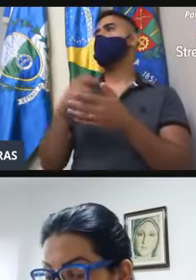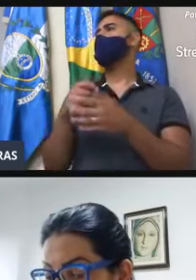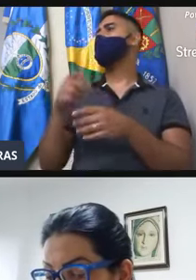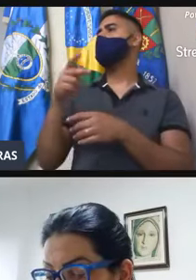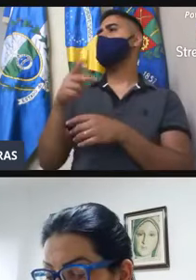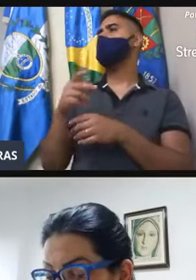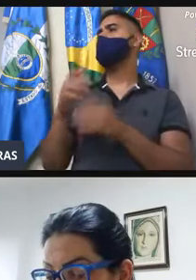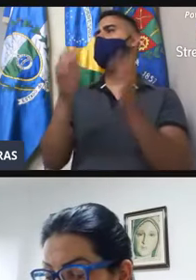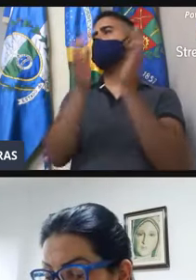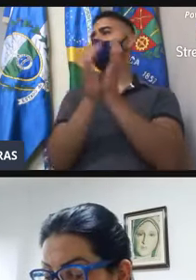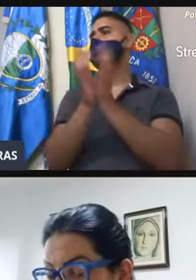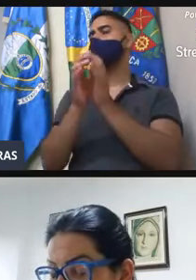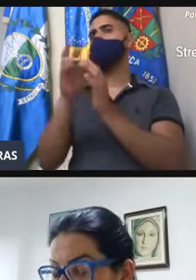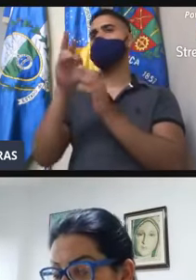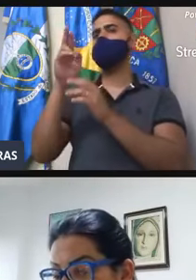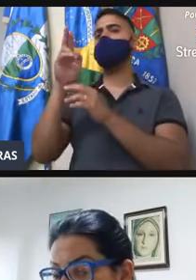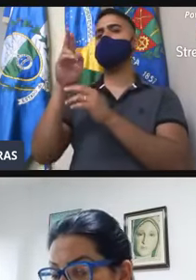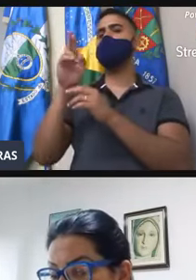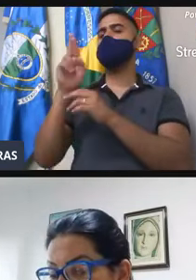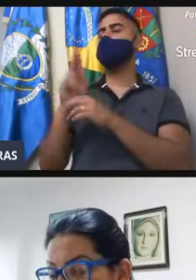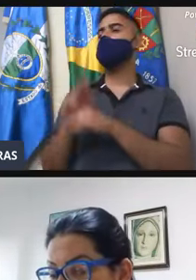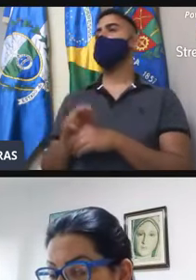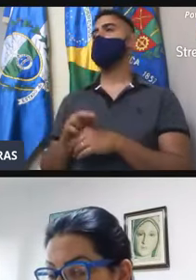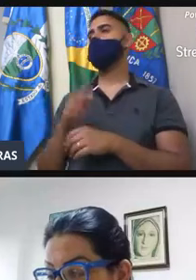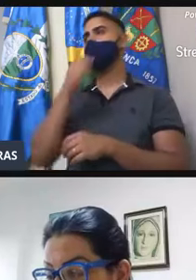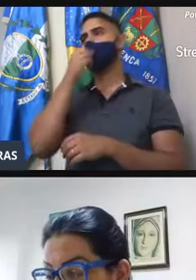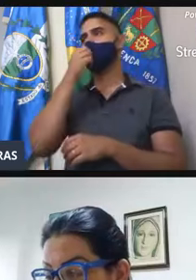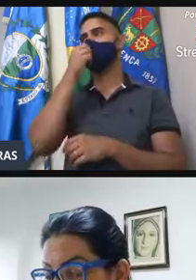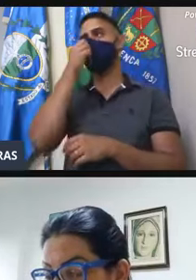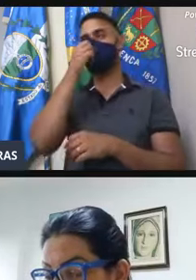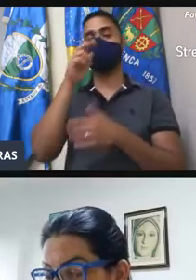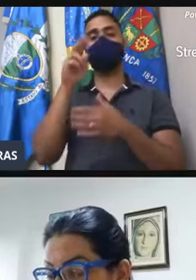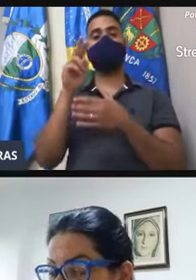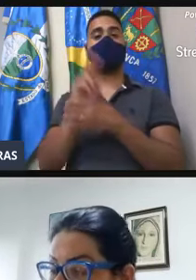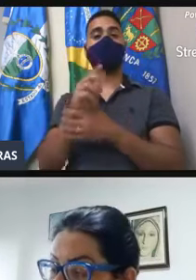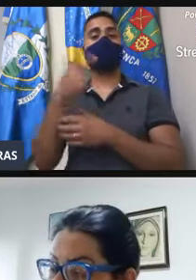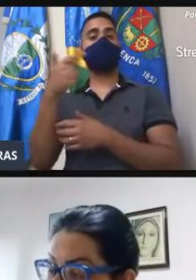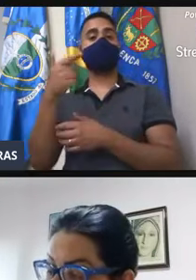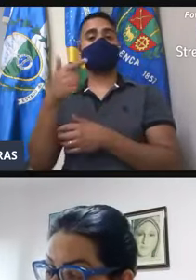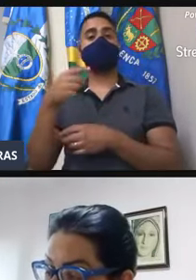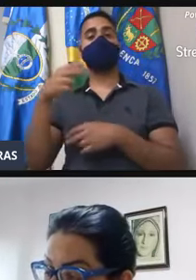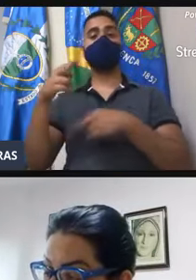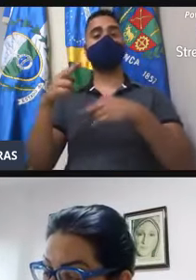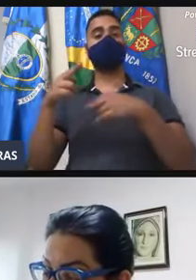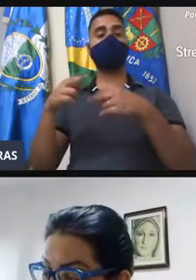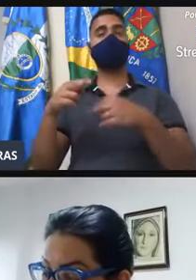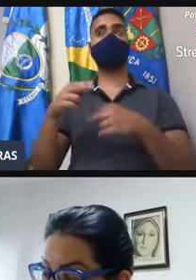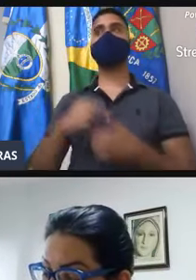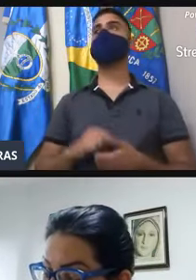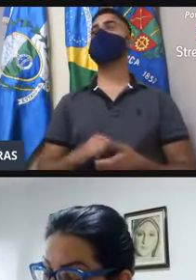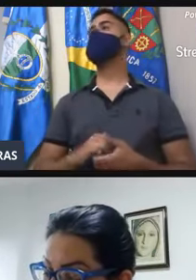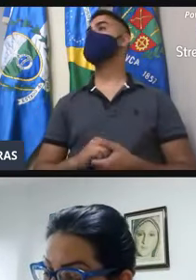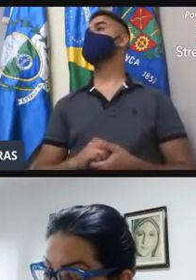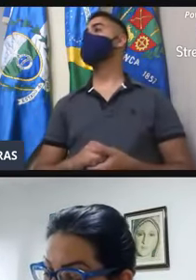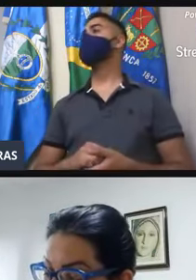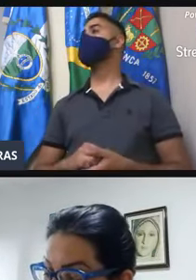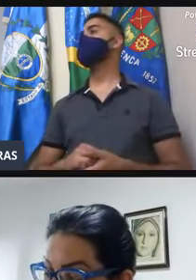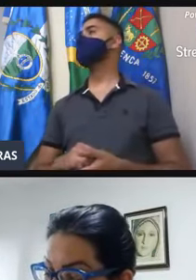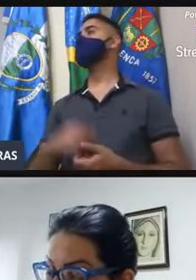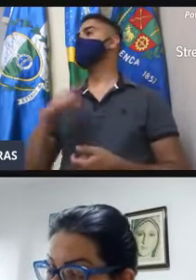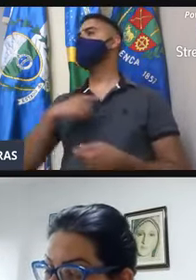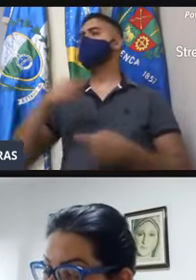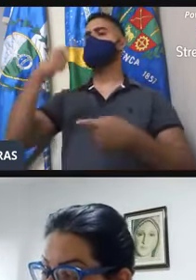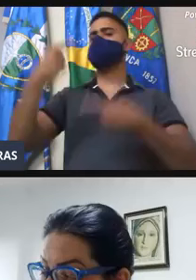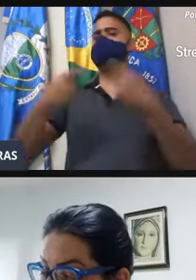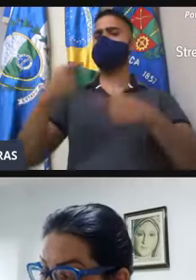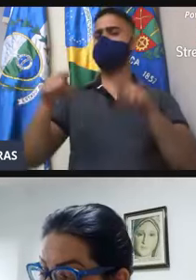pelo departamento competente do Executivo. Valença, 22 de julho, vereador professor Rafael. Então, presidente, tem a discussão